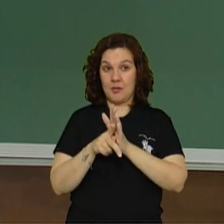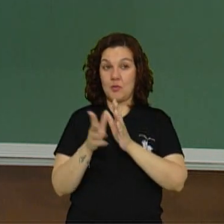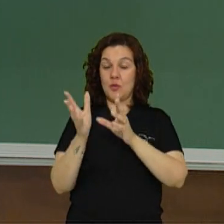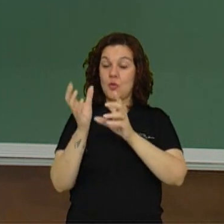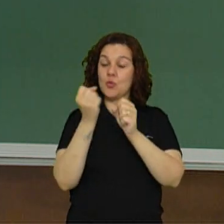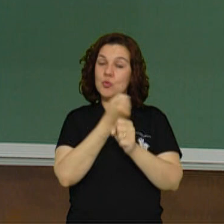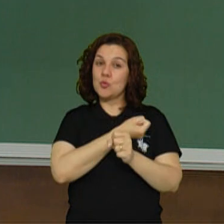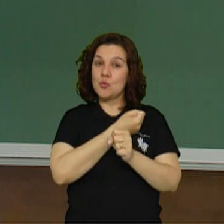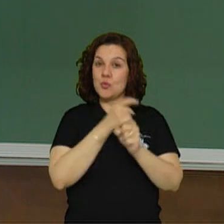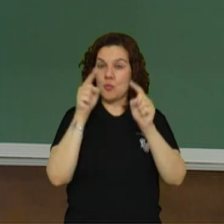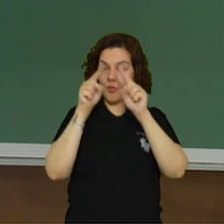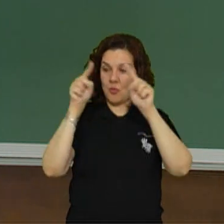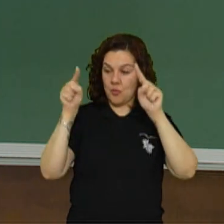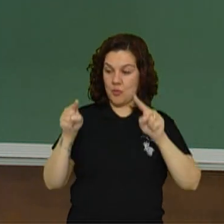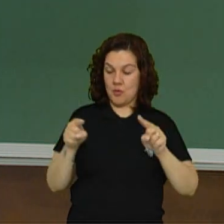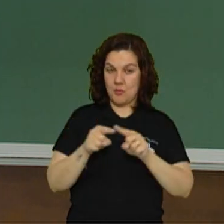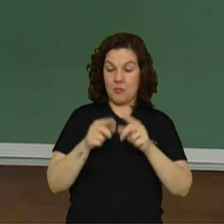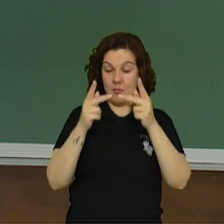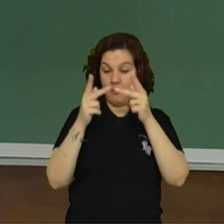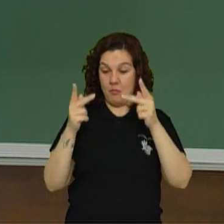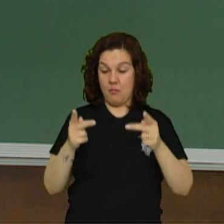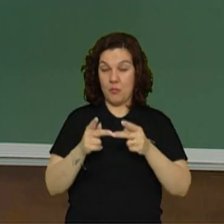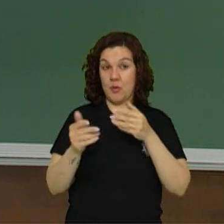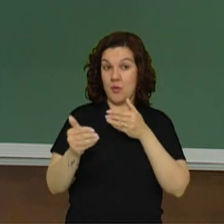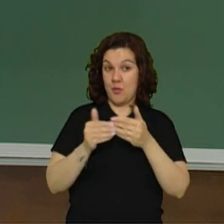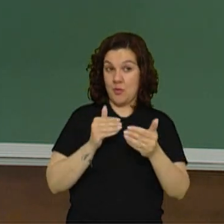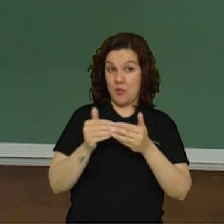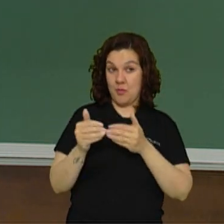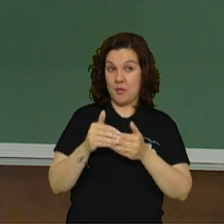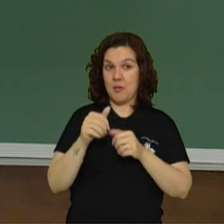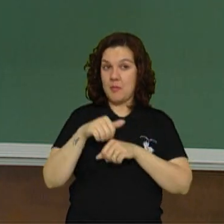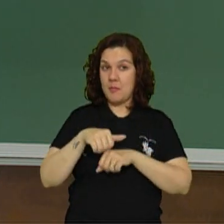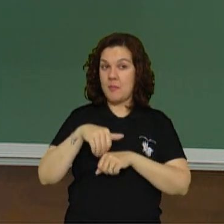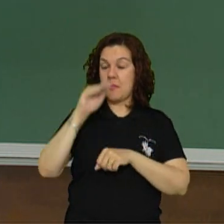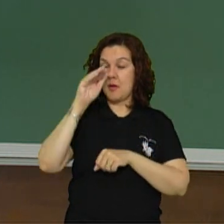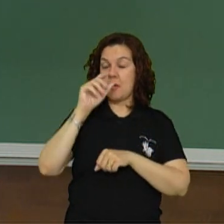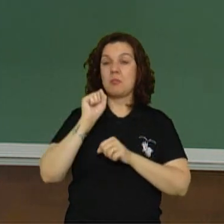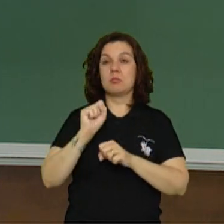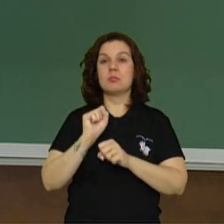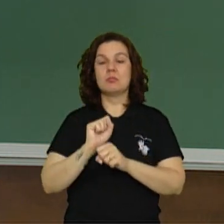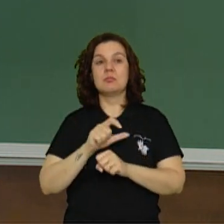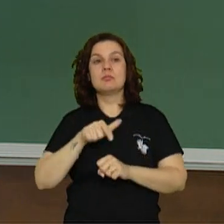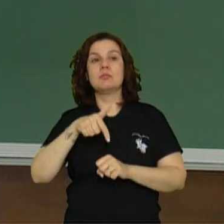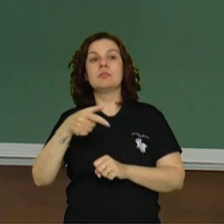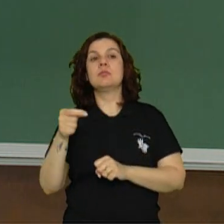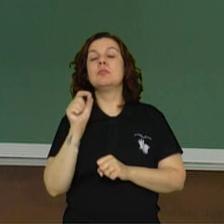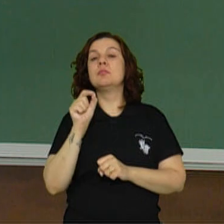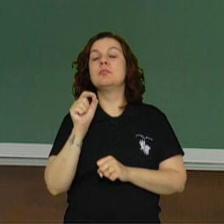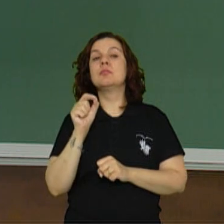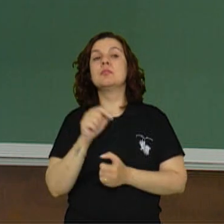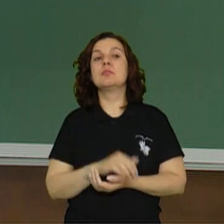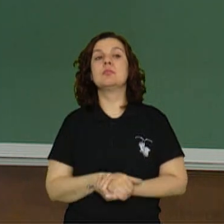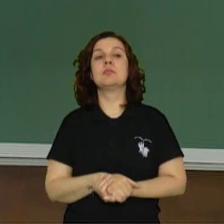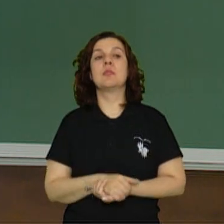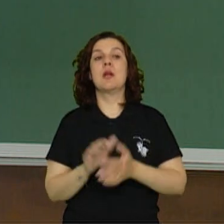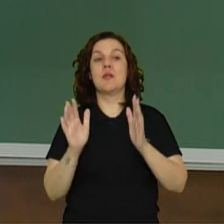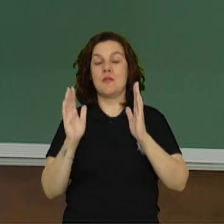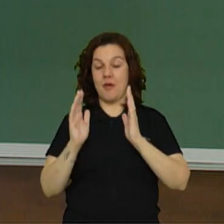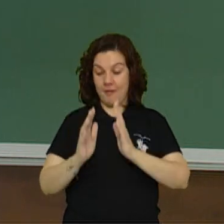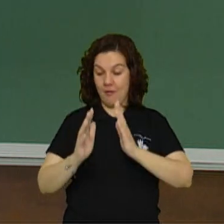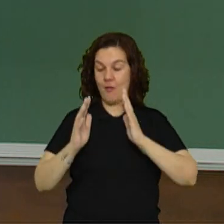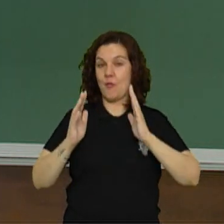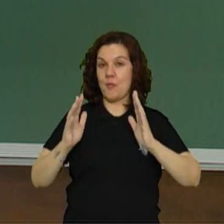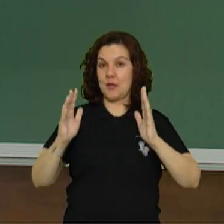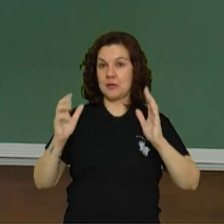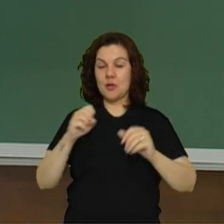que o número de lados de um polígono regular aumenta, ele tende a formar. Então, conforme o